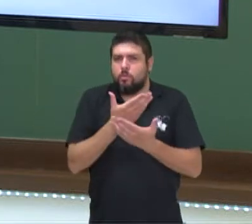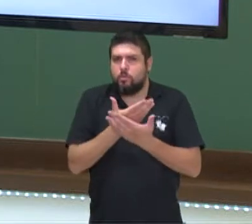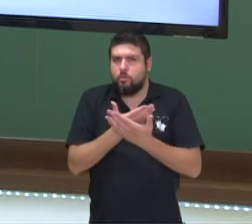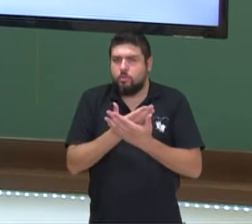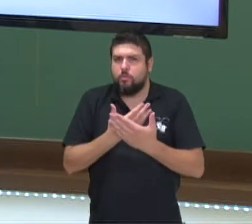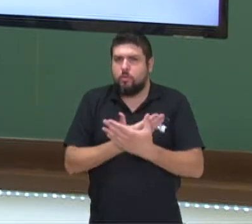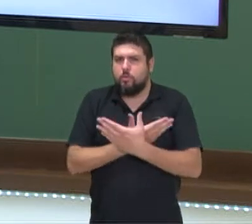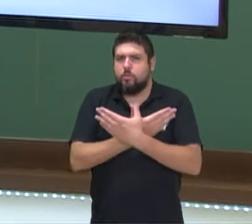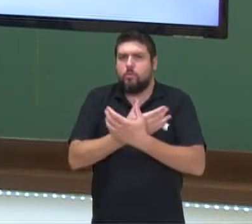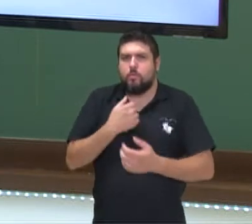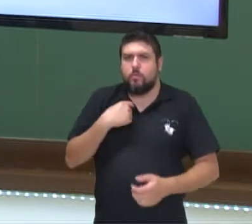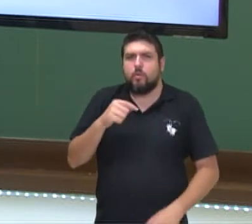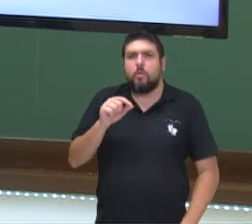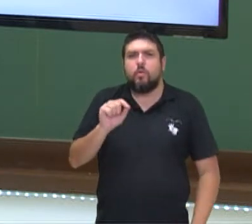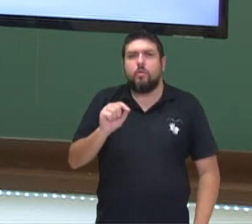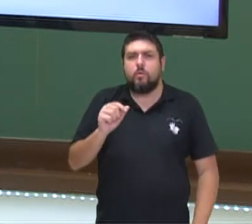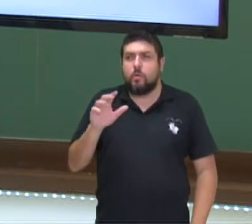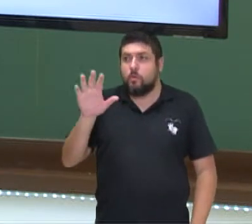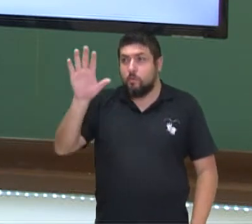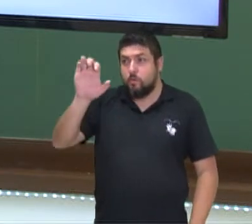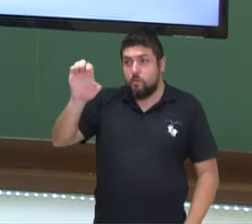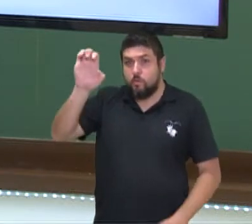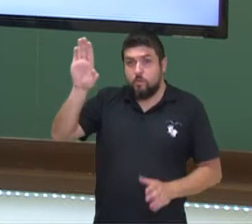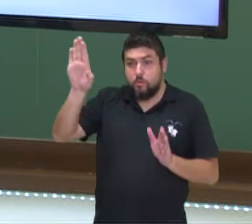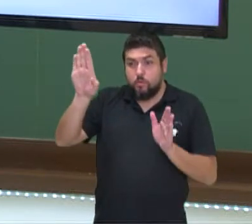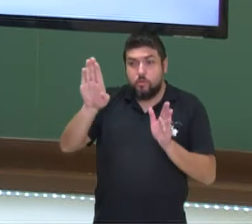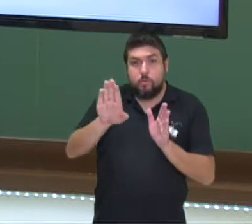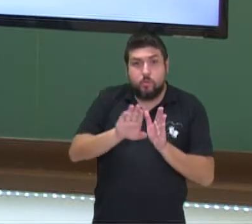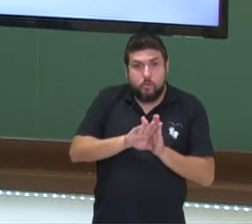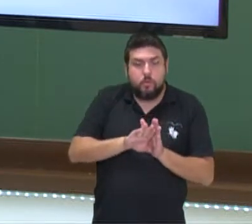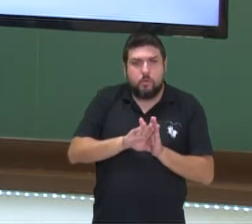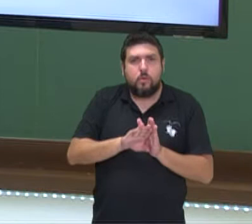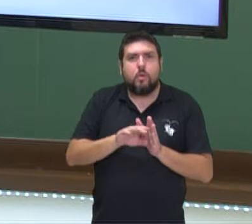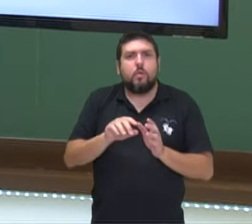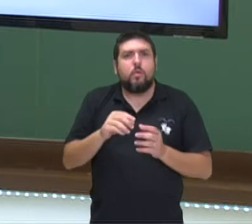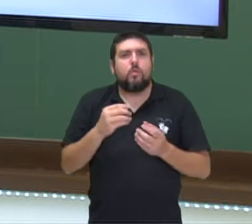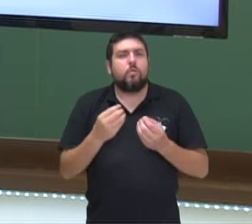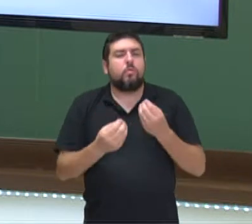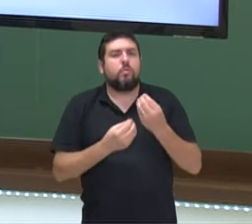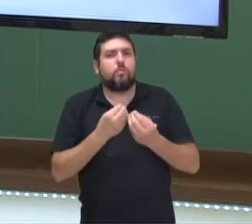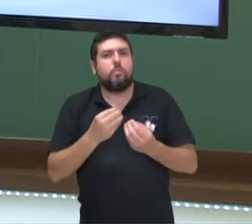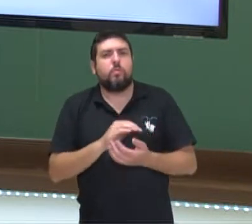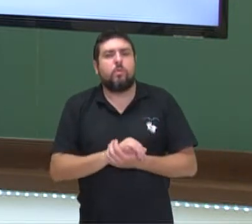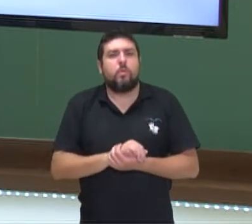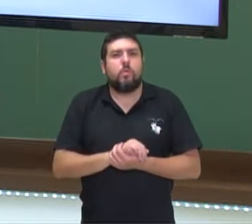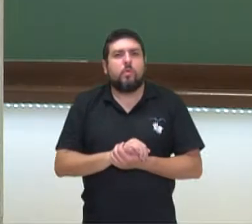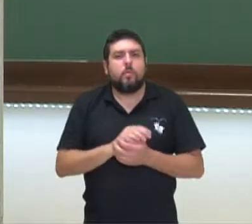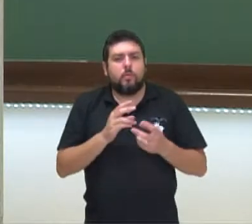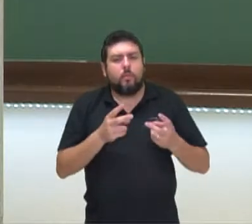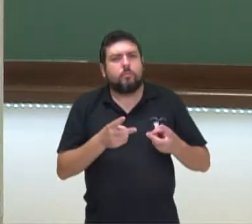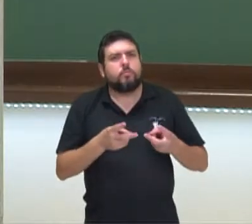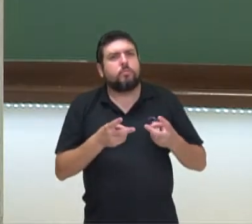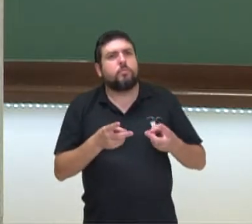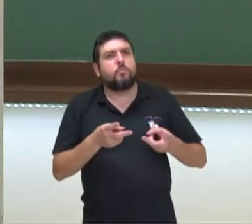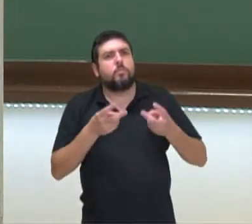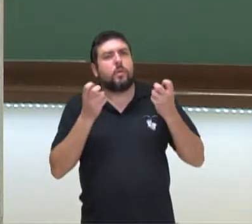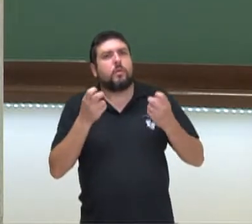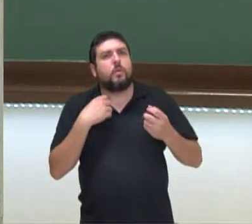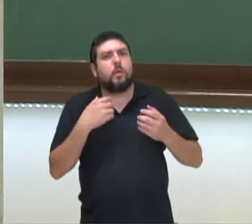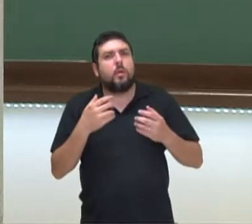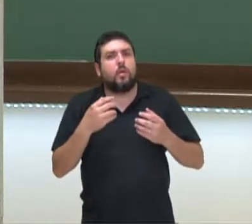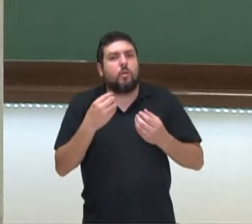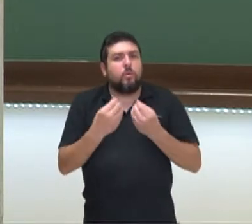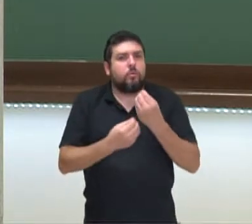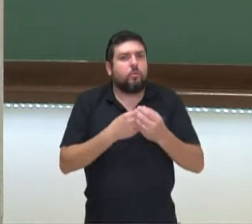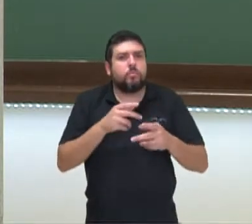da chegada dos europeus, qual a importância da gente fazer esse estudo? A gente perceber a grandiosidade dessas